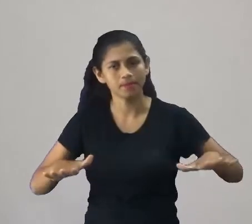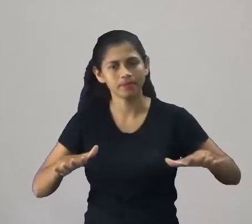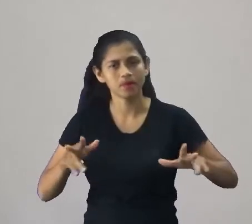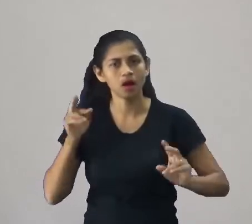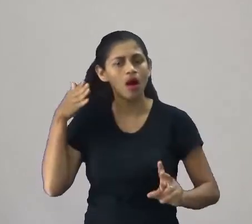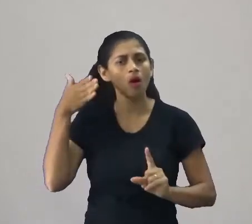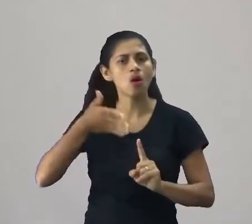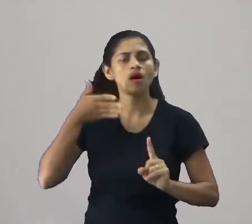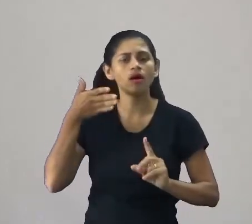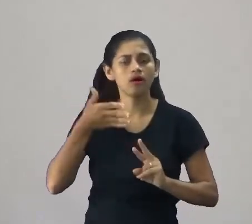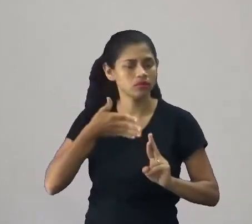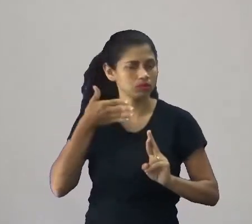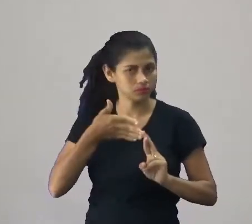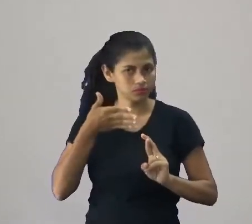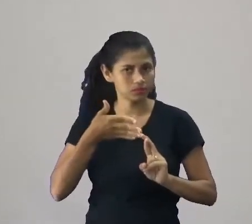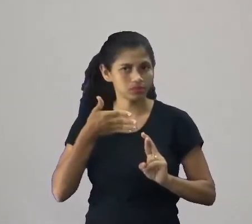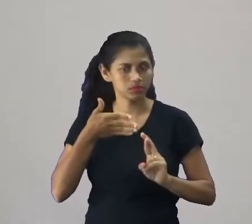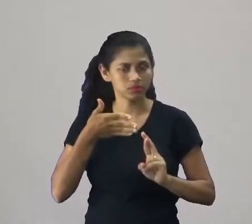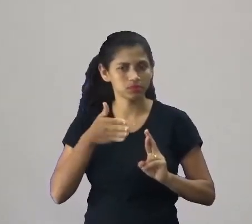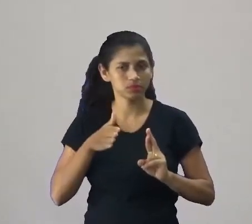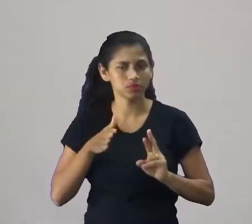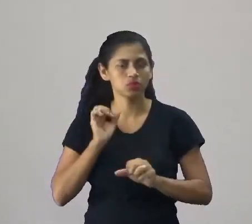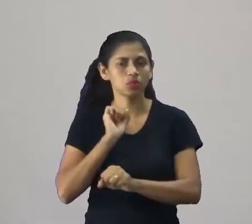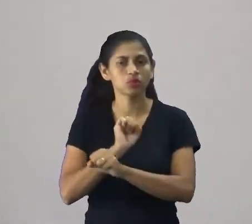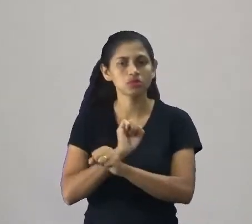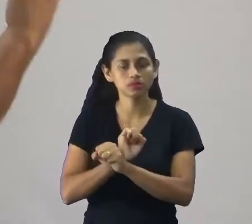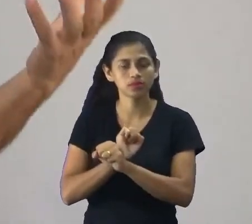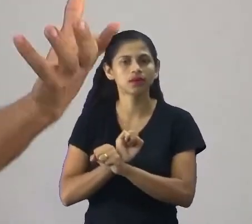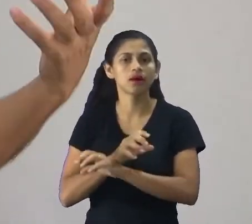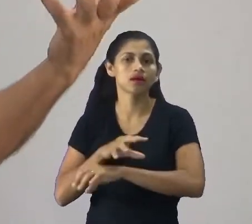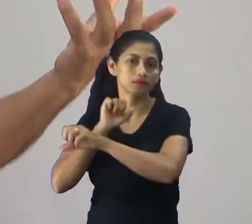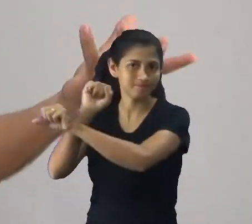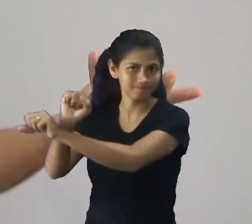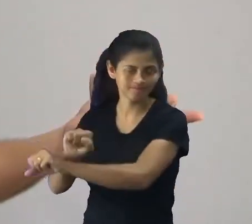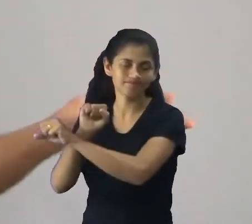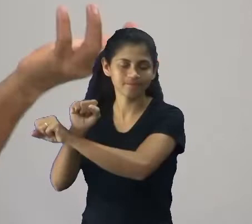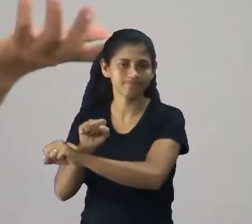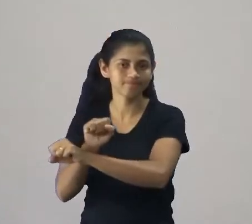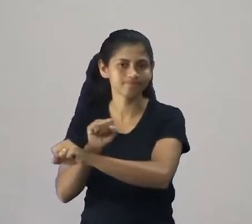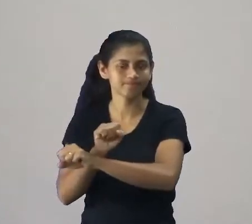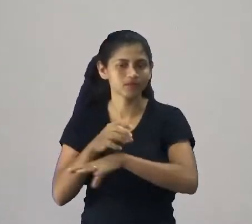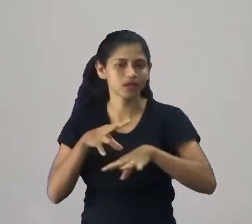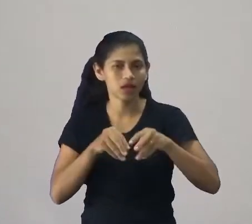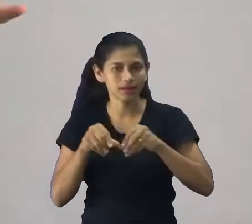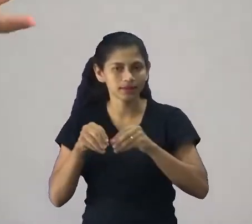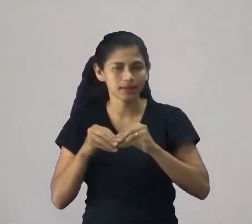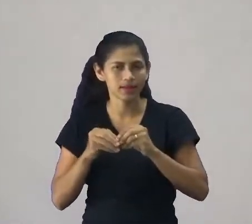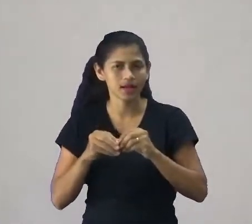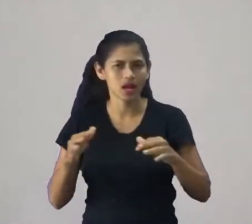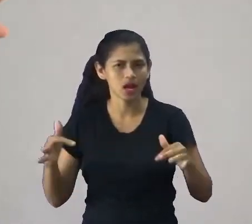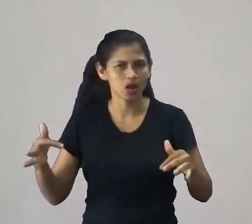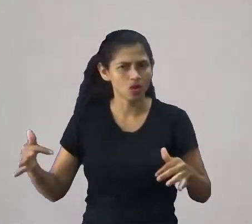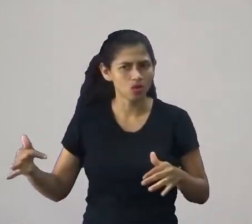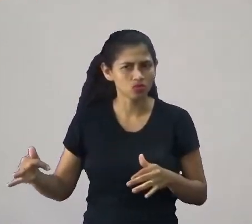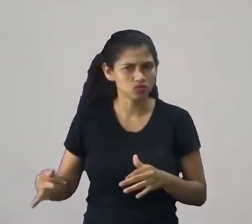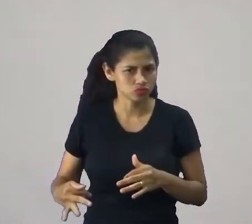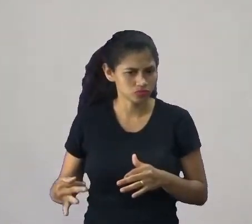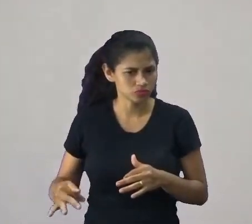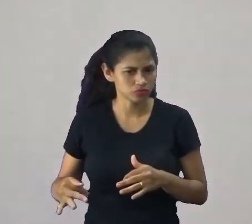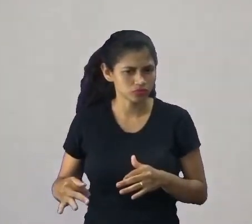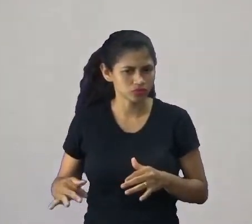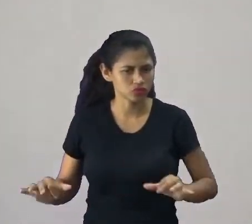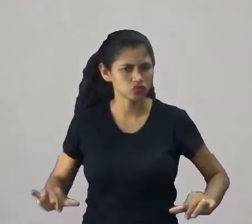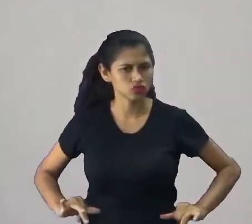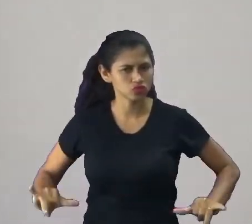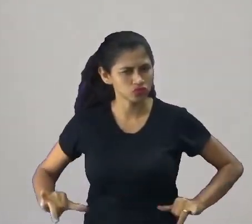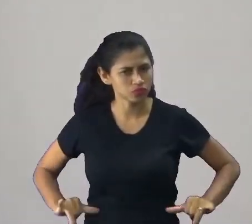referencial do que aguardava os escravos. A terra e o sofrimento, ou o mar e a morte, né? Mas